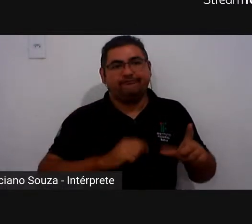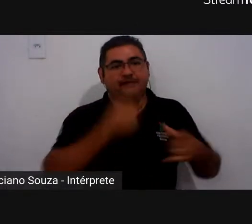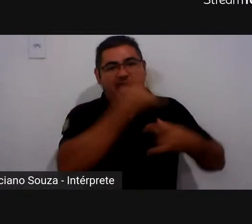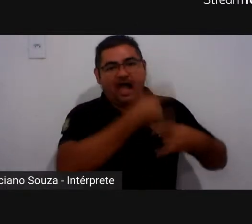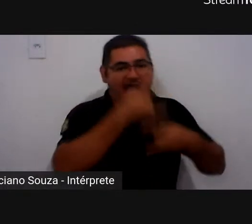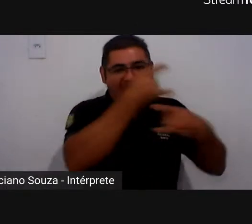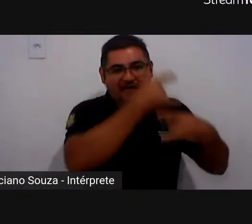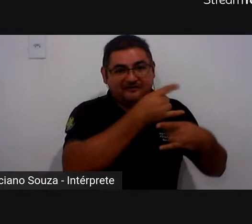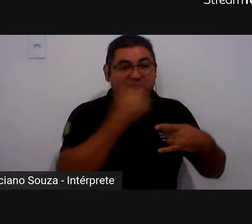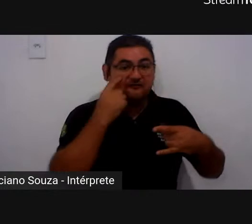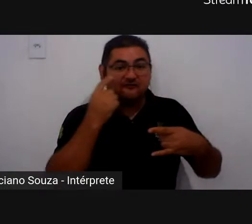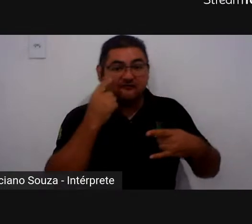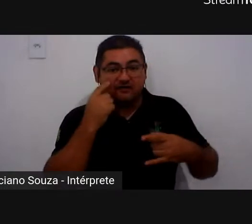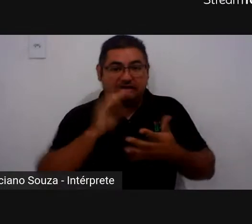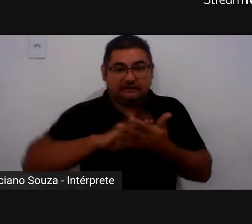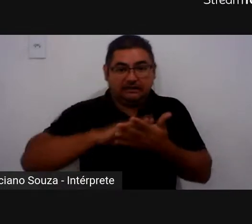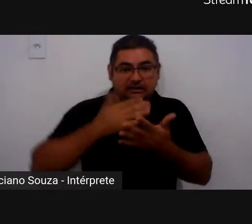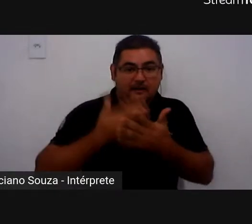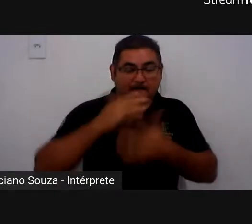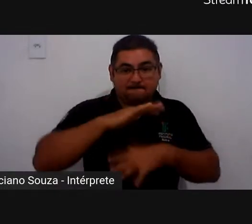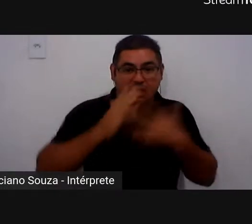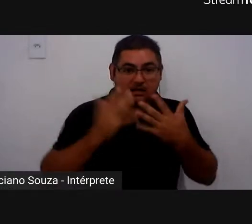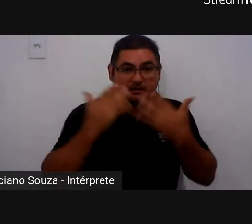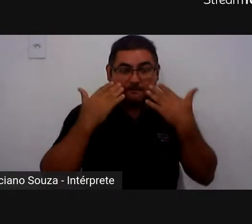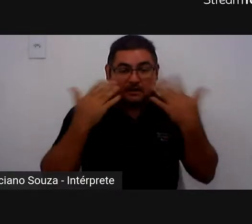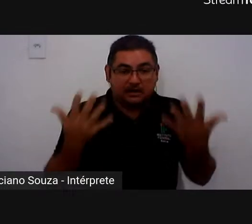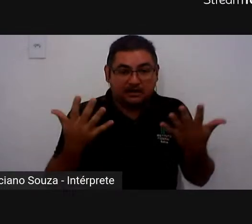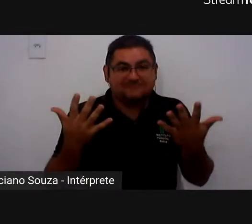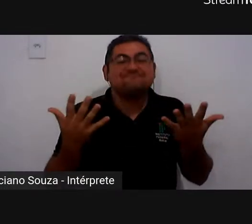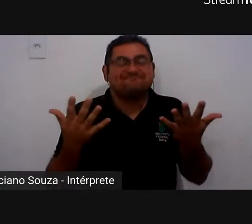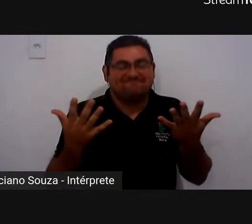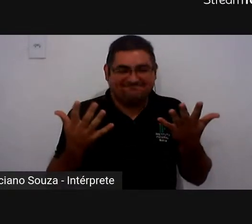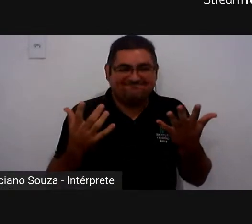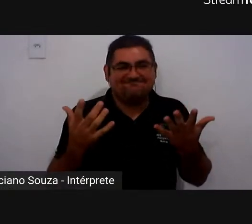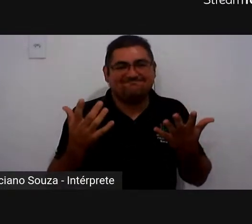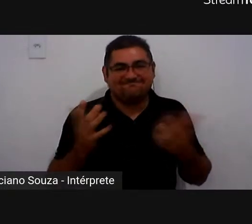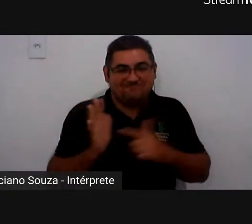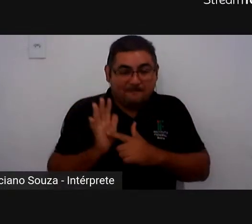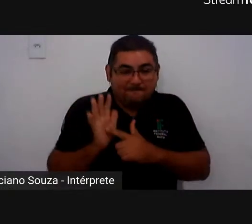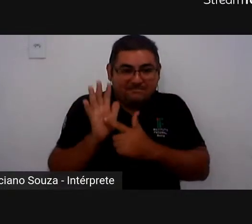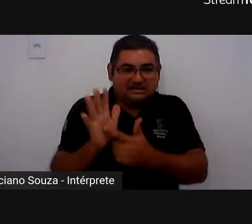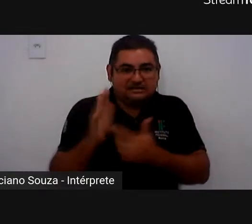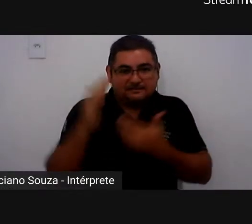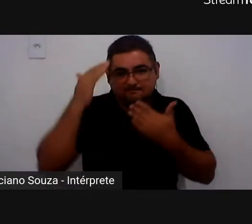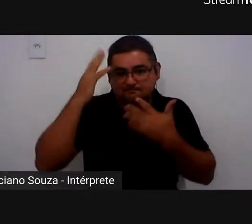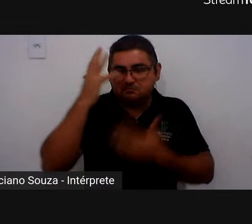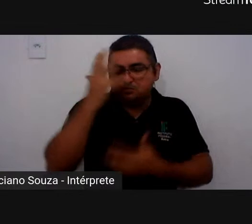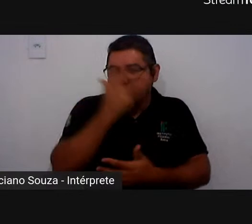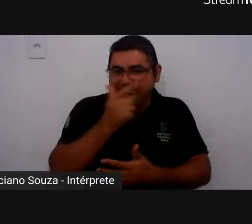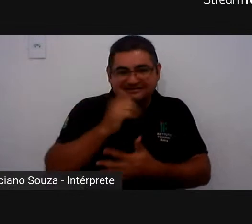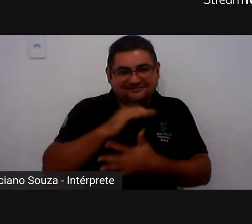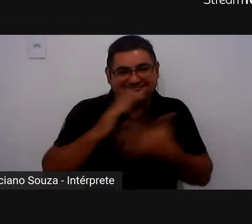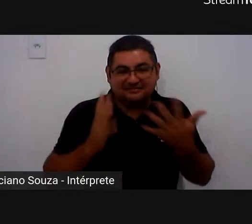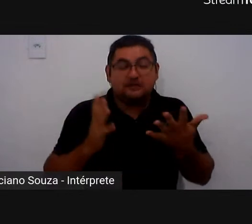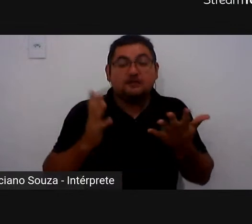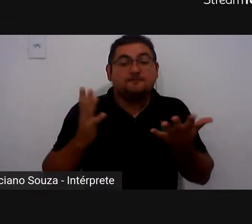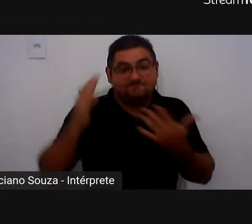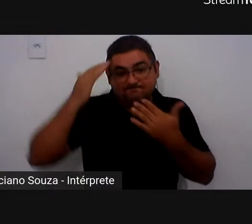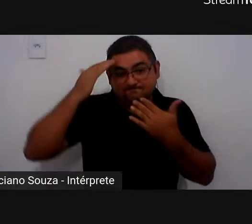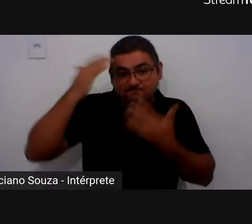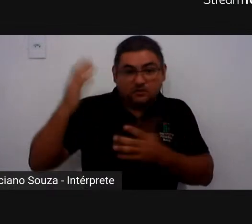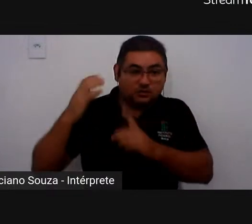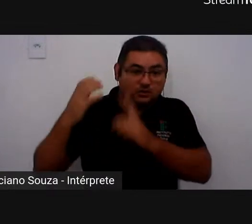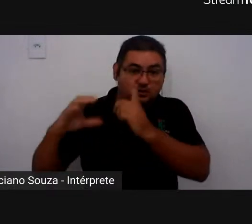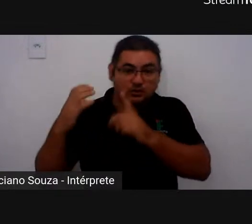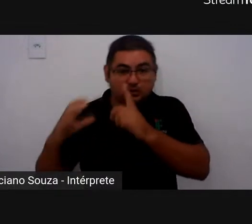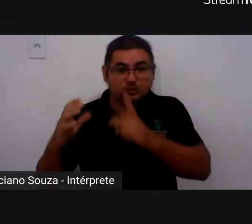expressiva em Libras batom expressiva tão bonita e agradecer aos coordenadores Juliana e Fabiano